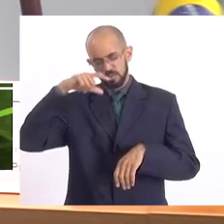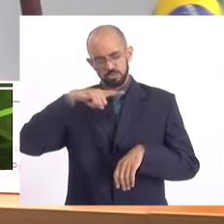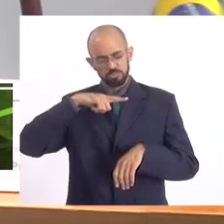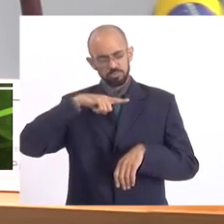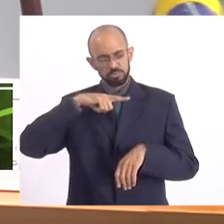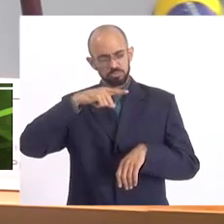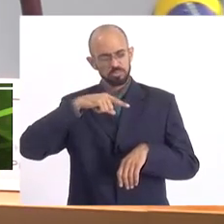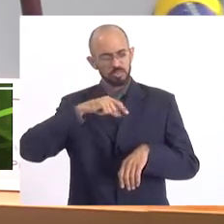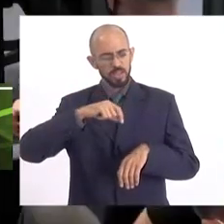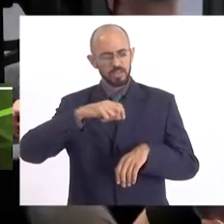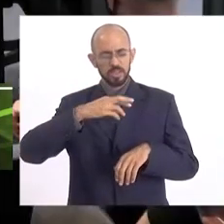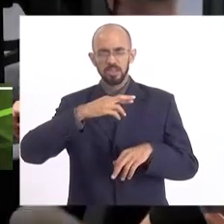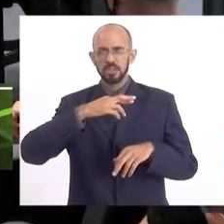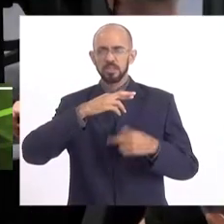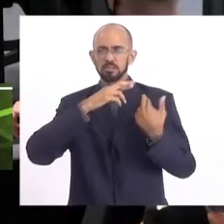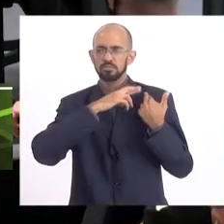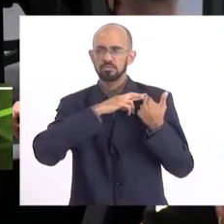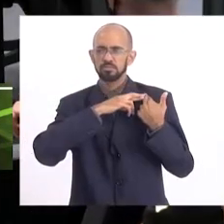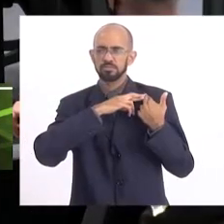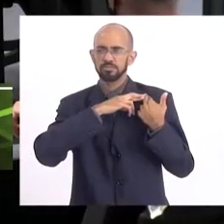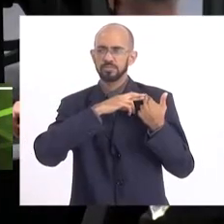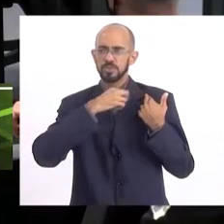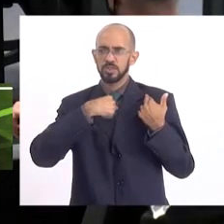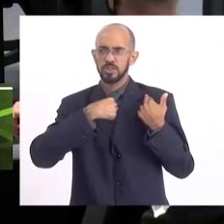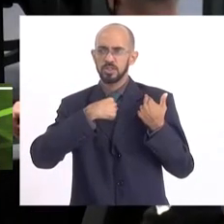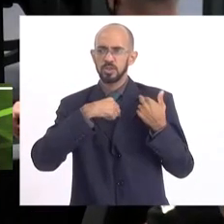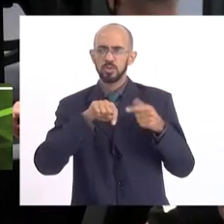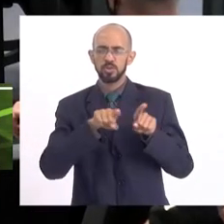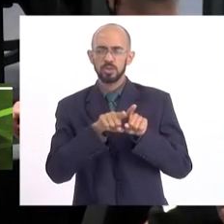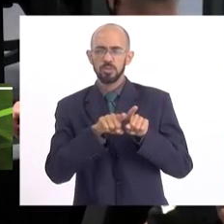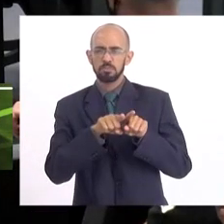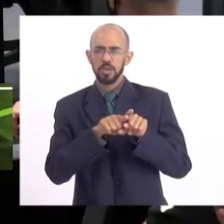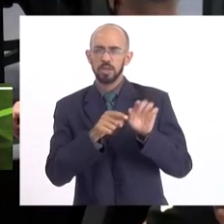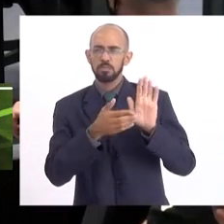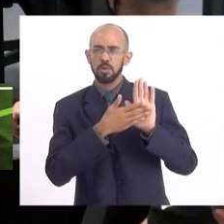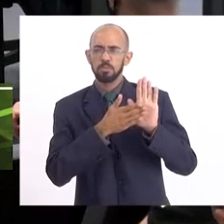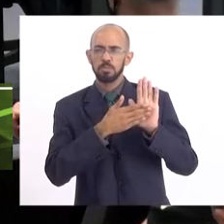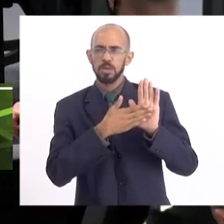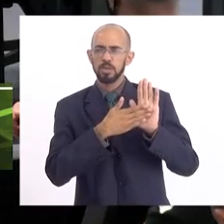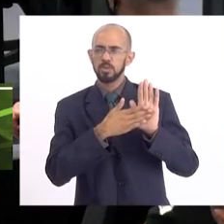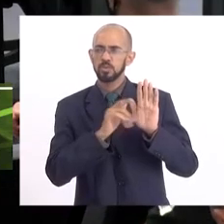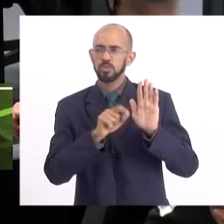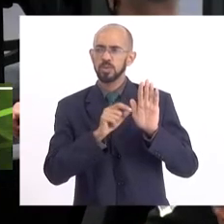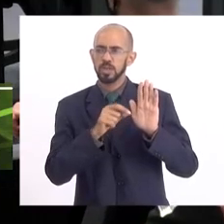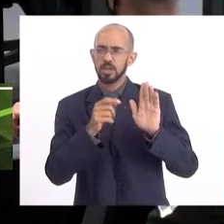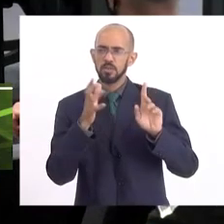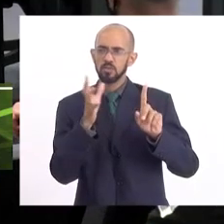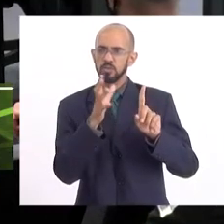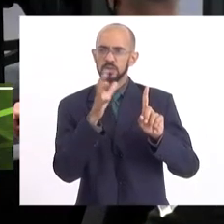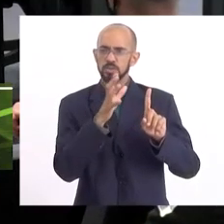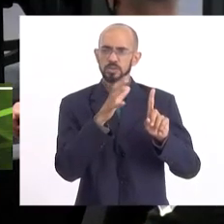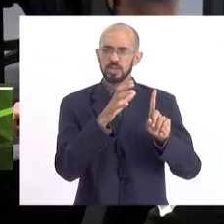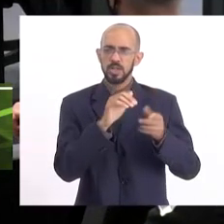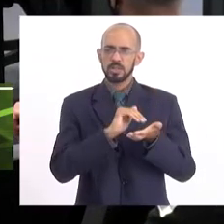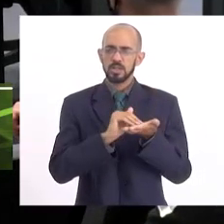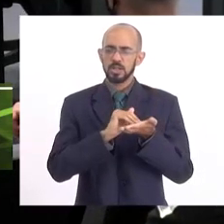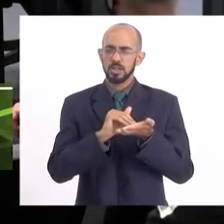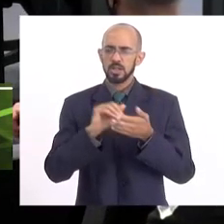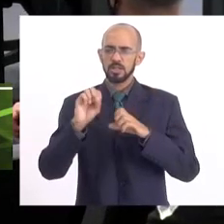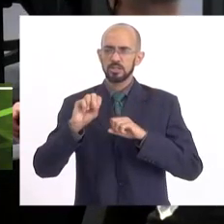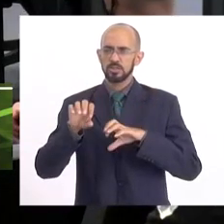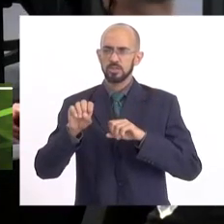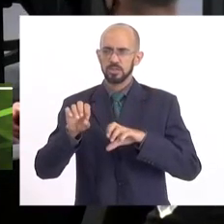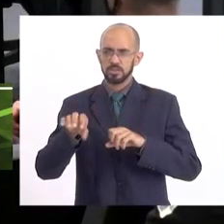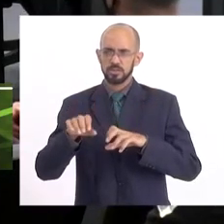E eu me comprometo aqui a estimular aqui a SEDUC, né, passar para o governo o pessoal de 2021 que tem